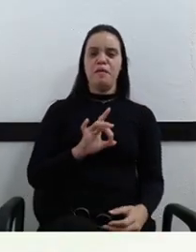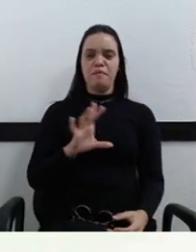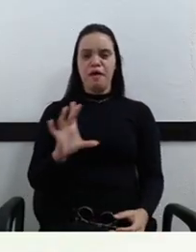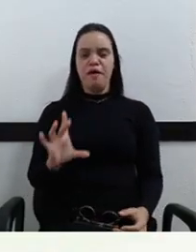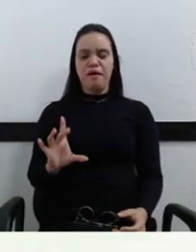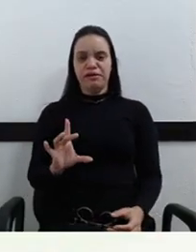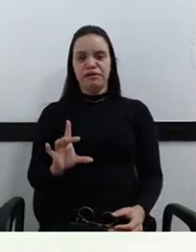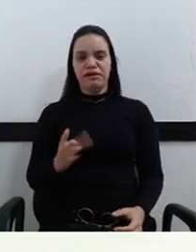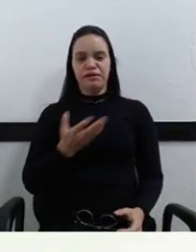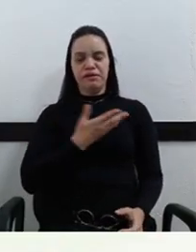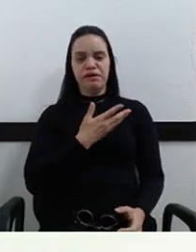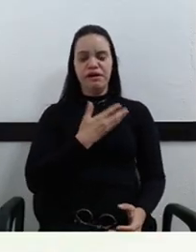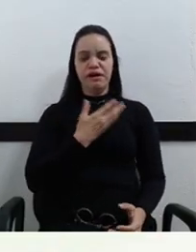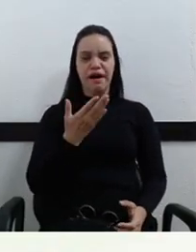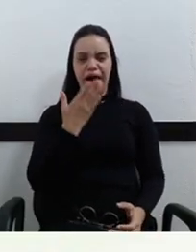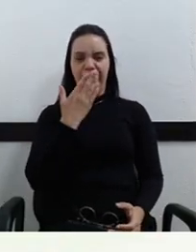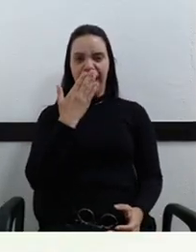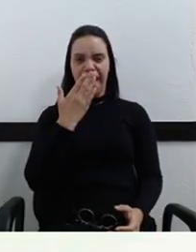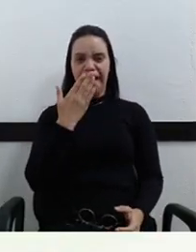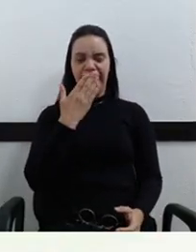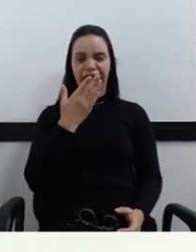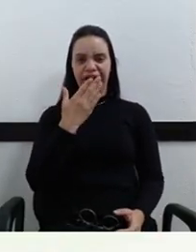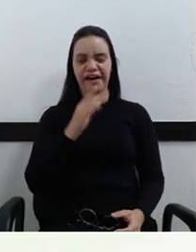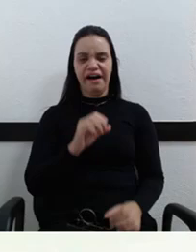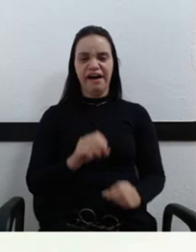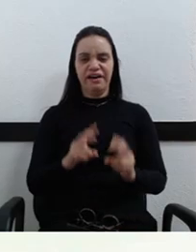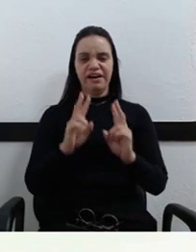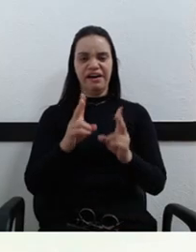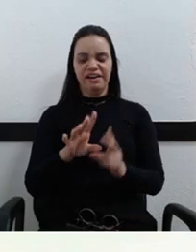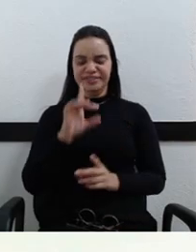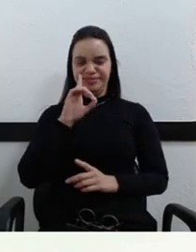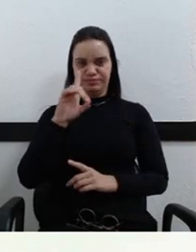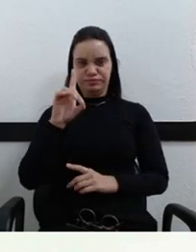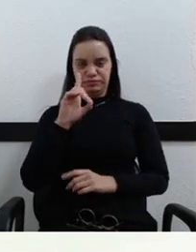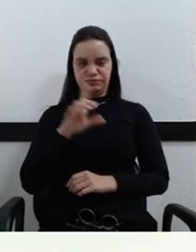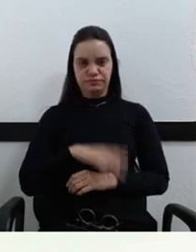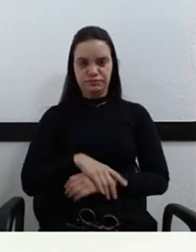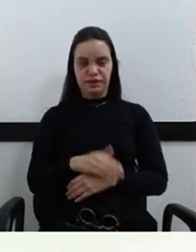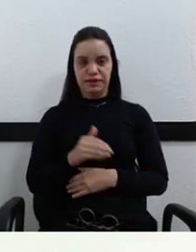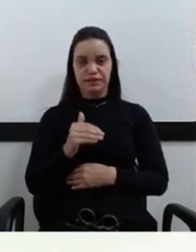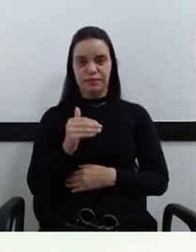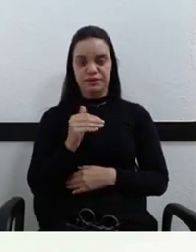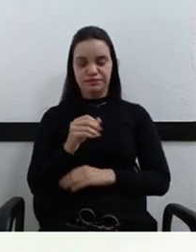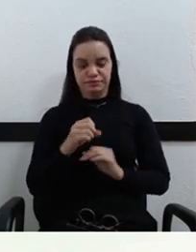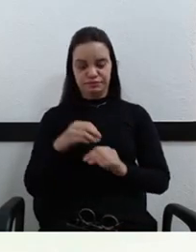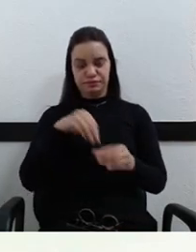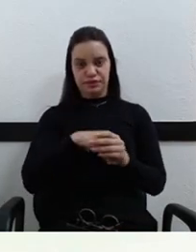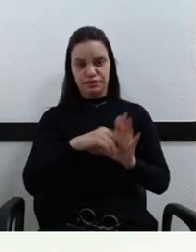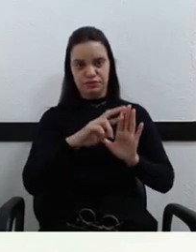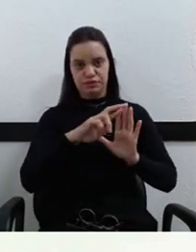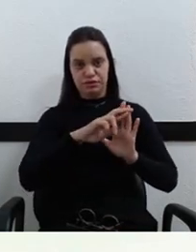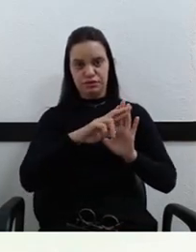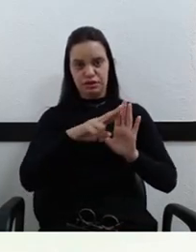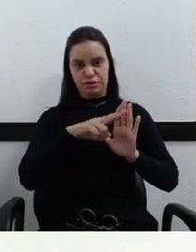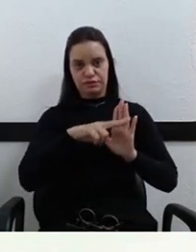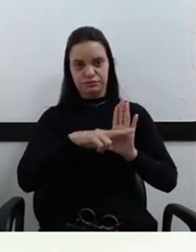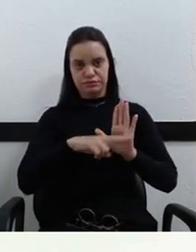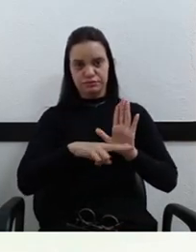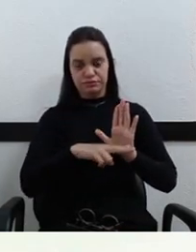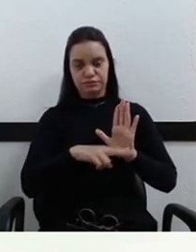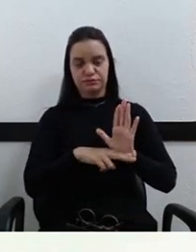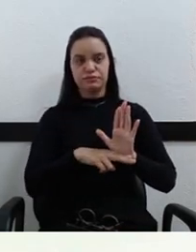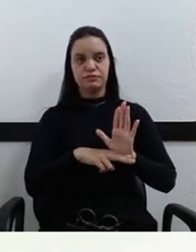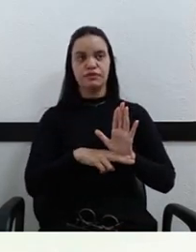pedidos extemporaneamente e sem a limitação de dias que está prevista na normativa atualmente vigente,